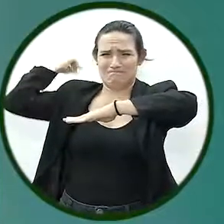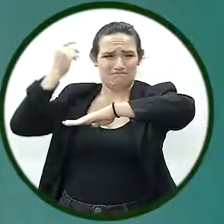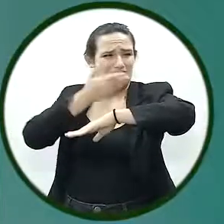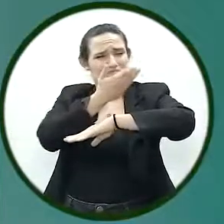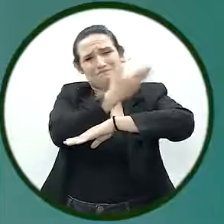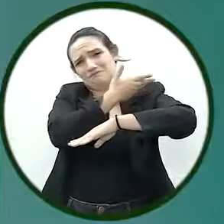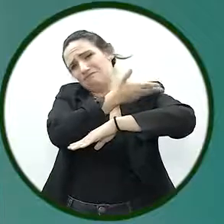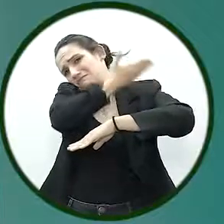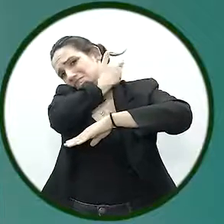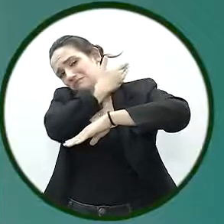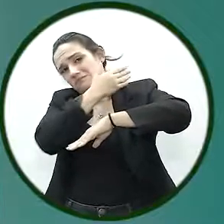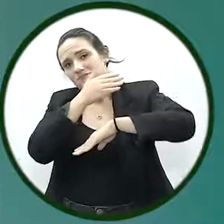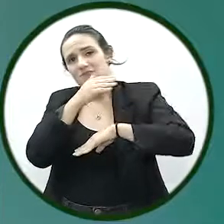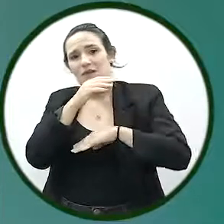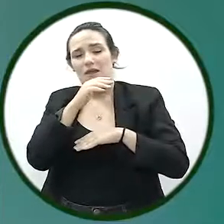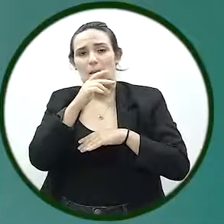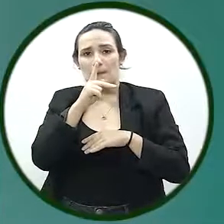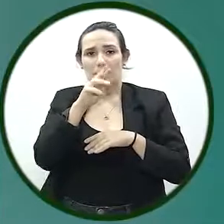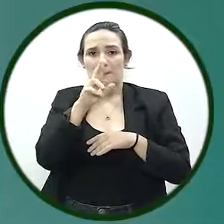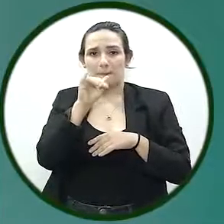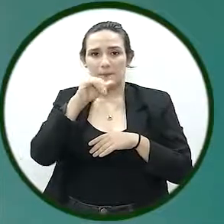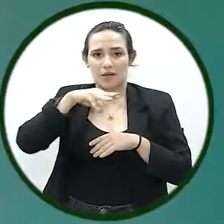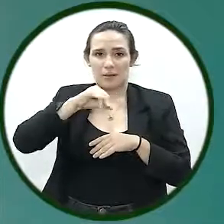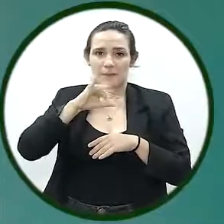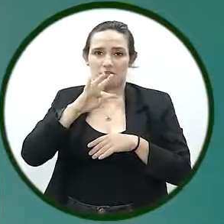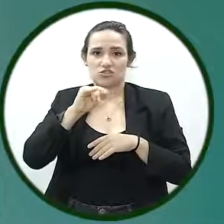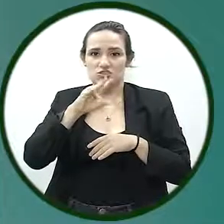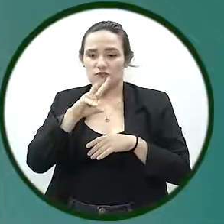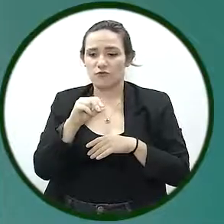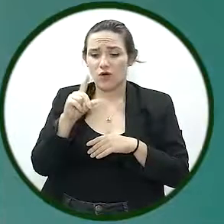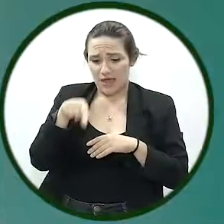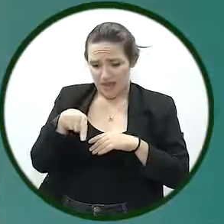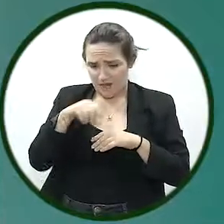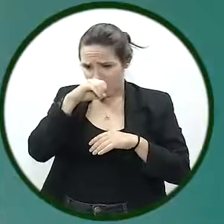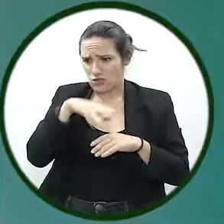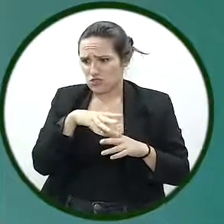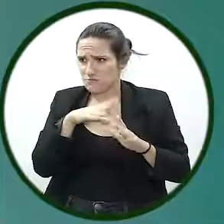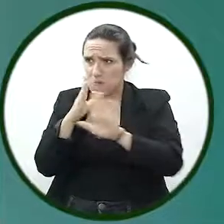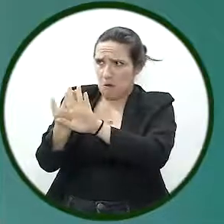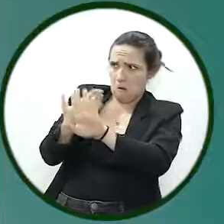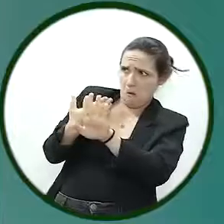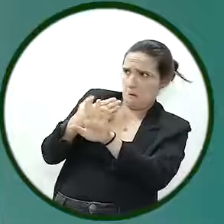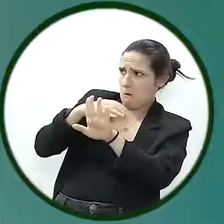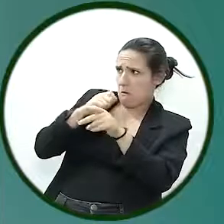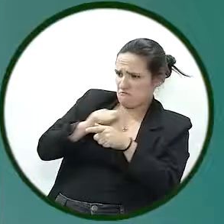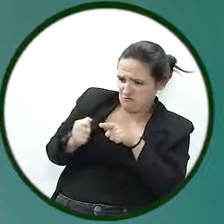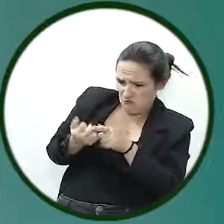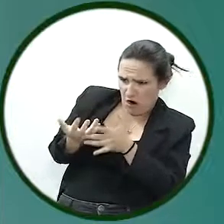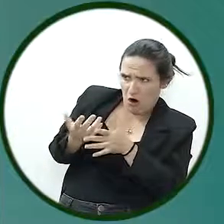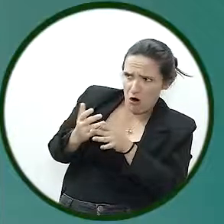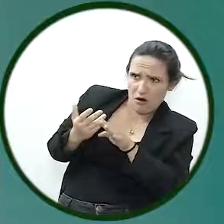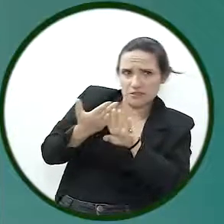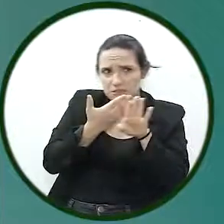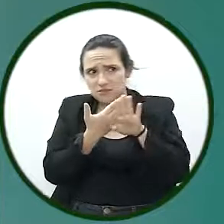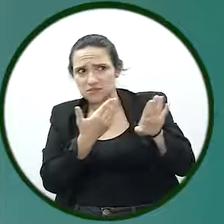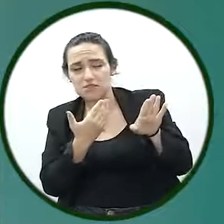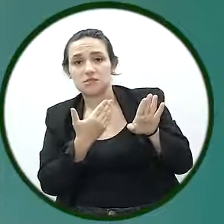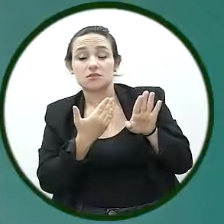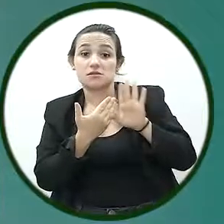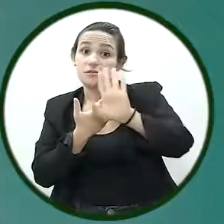era praticada para a subsistência, né? Na Idade Média já tinha um outro fundo ideológico. Nós tínhamos